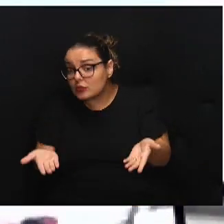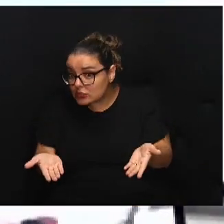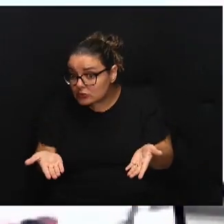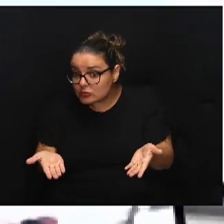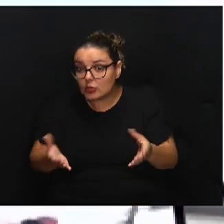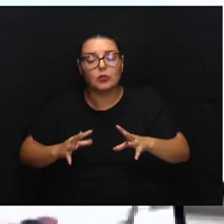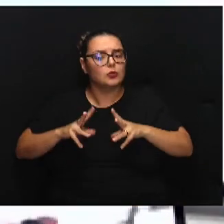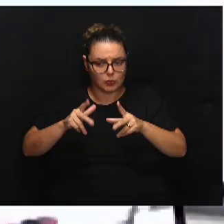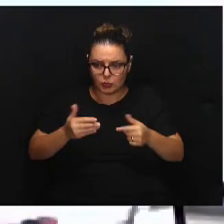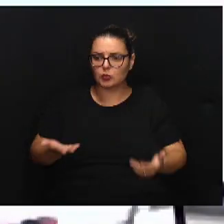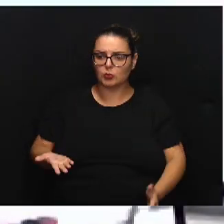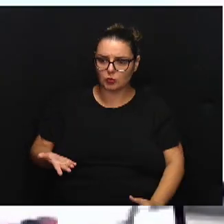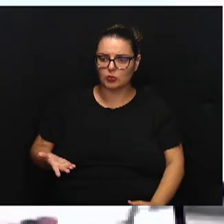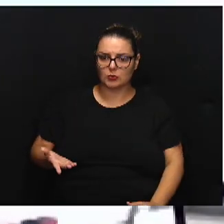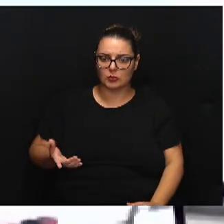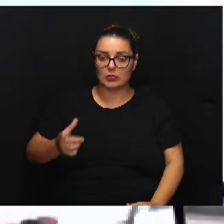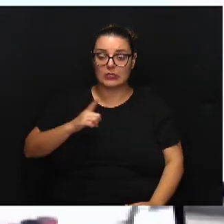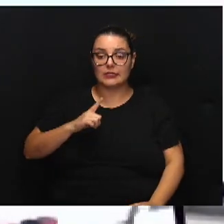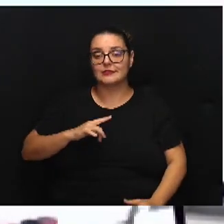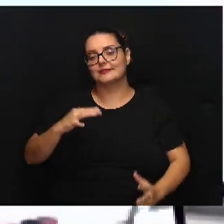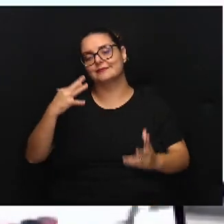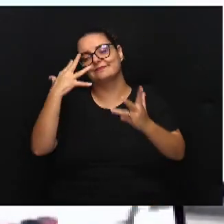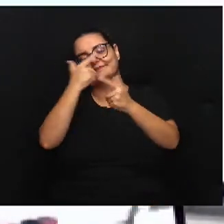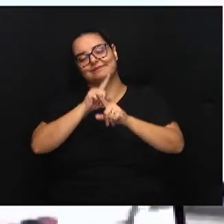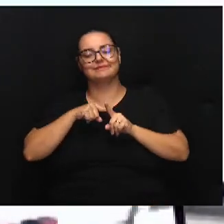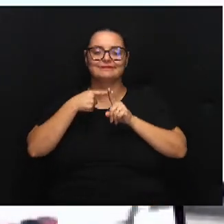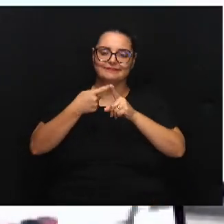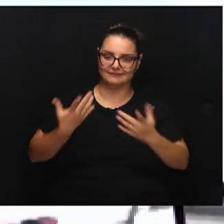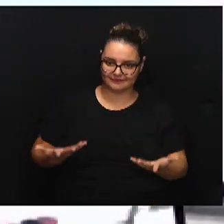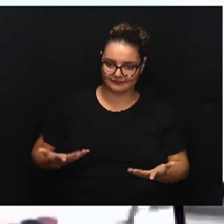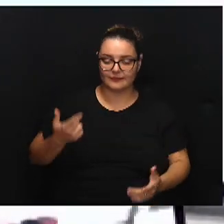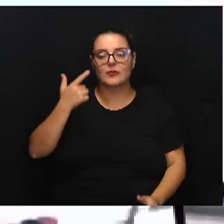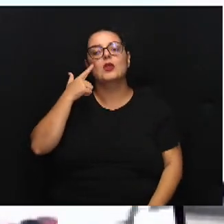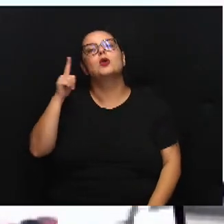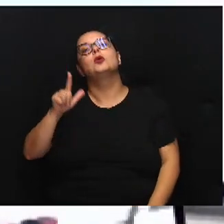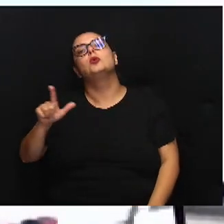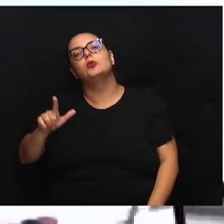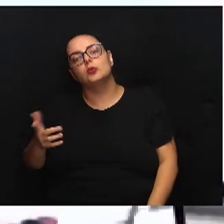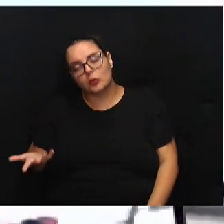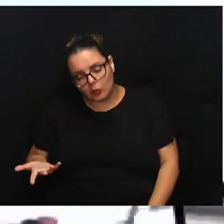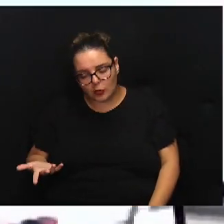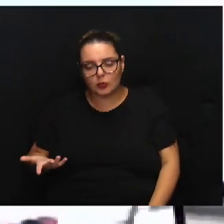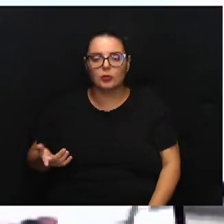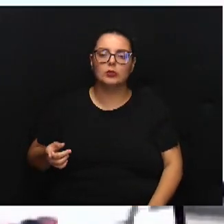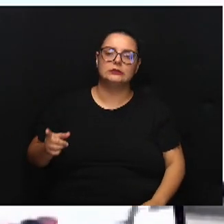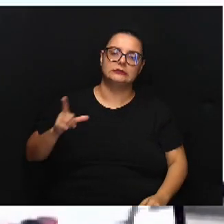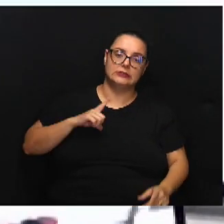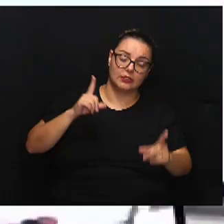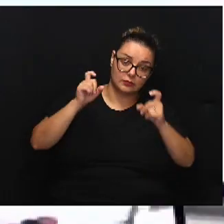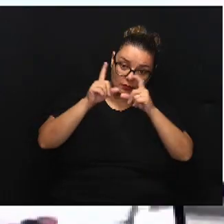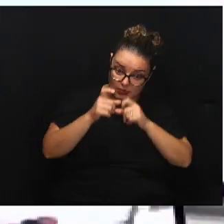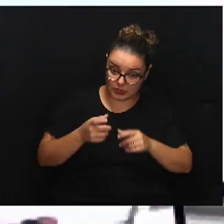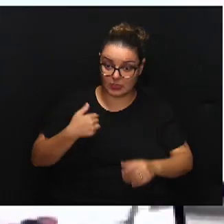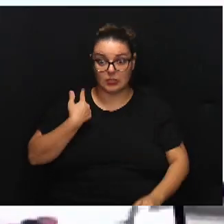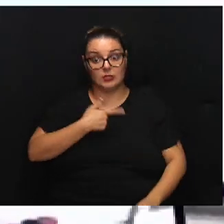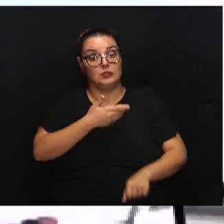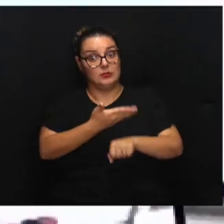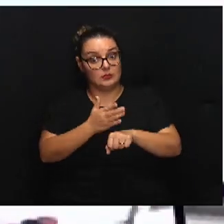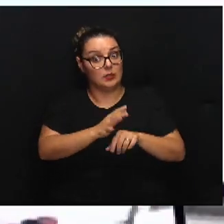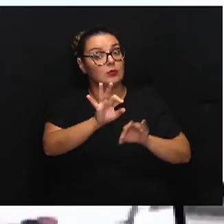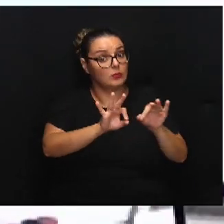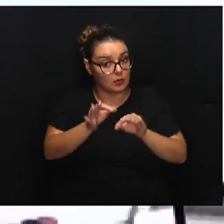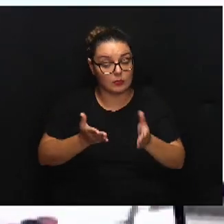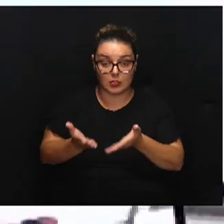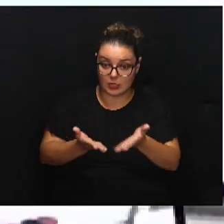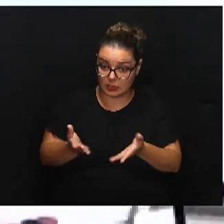Tudo isso tem que ser essa coisa bonita e positiva. Claro, eventualmente há complicações e para isso a gente tem que estar treinado para lidar